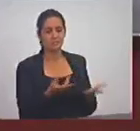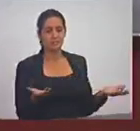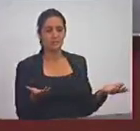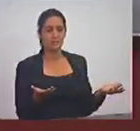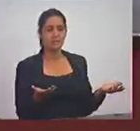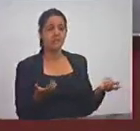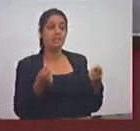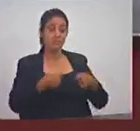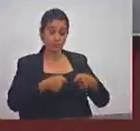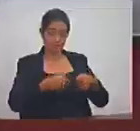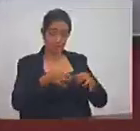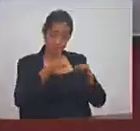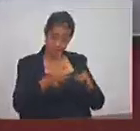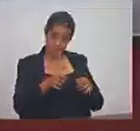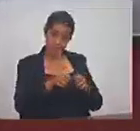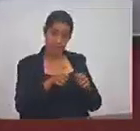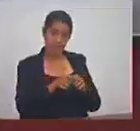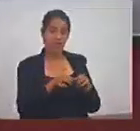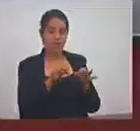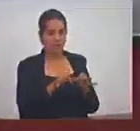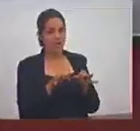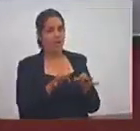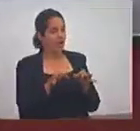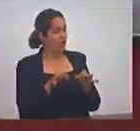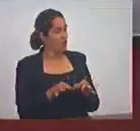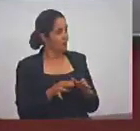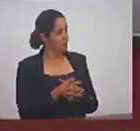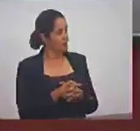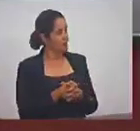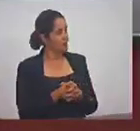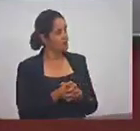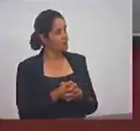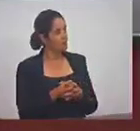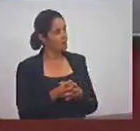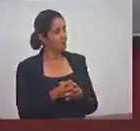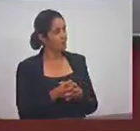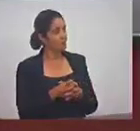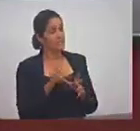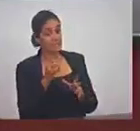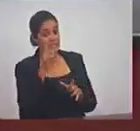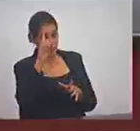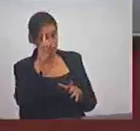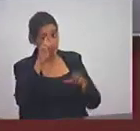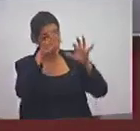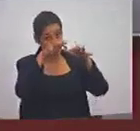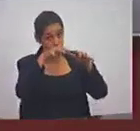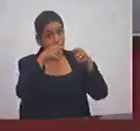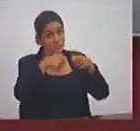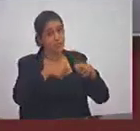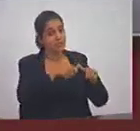sendo adequada. Não é que não pode se fazer uma terraplanagem em período chuvoso, mas, cada dia de chuva, você tem que ficar pelo menos